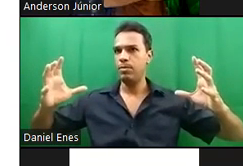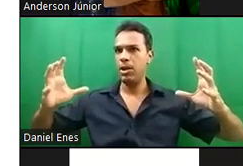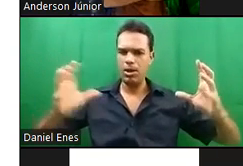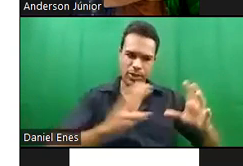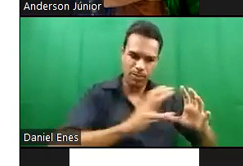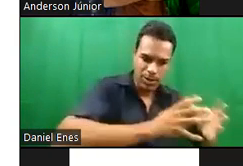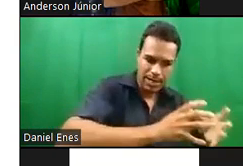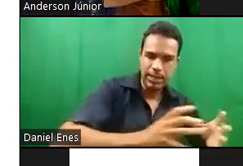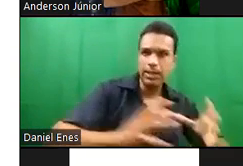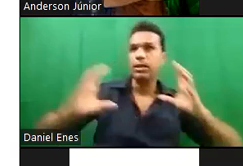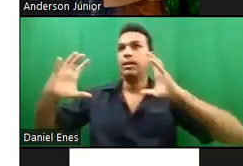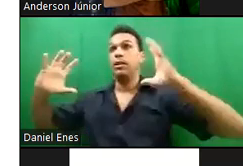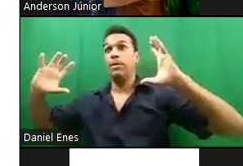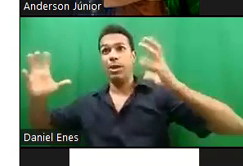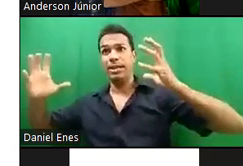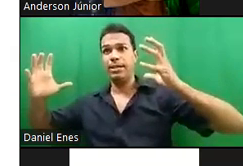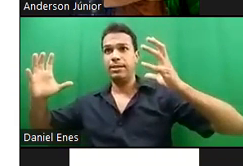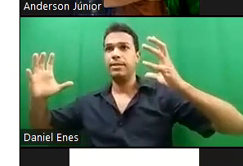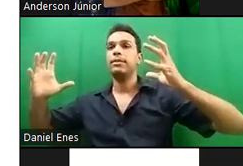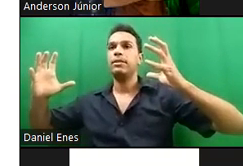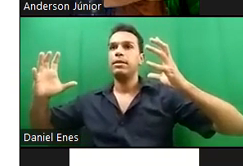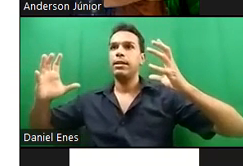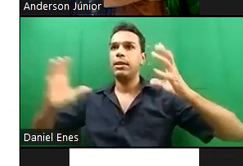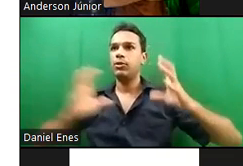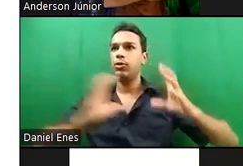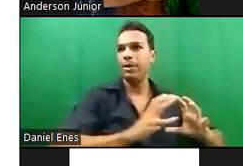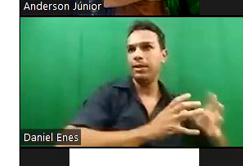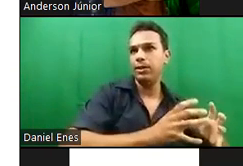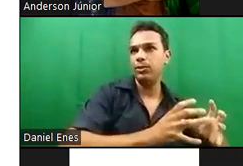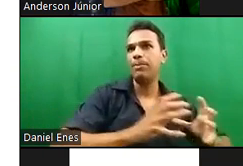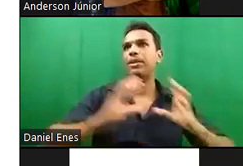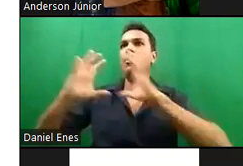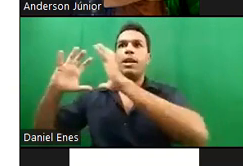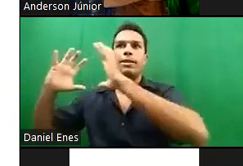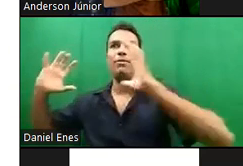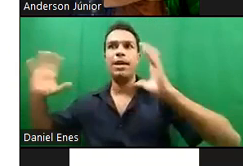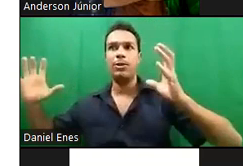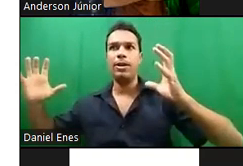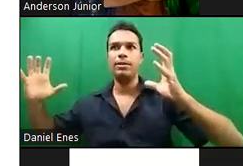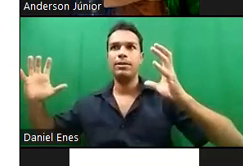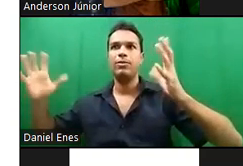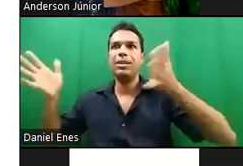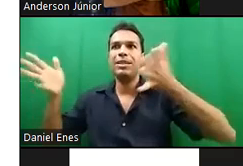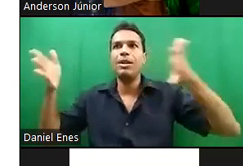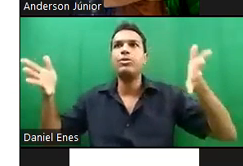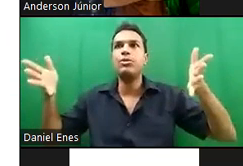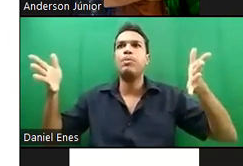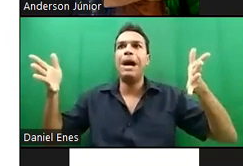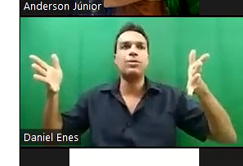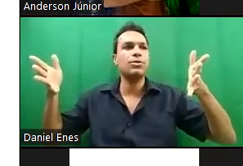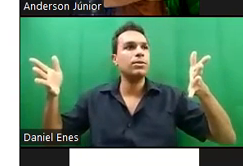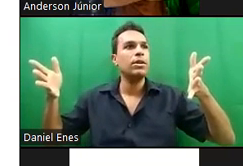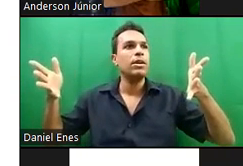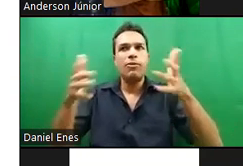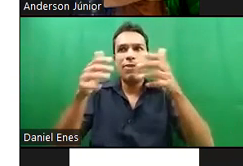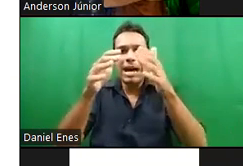pouco maior. Tem uma bola aqui, tem uma bola aqui. Estou aumentando o tamanho da bola, tá vendo? Ó? Com esse aumento de